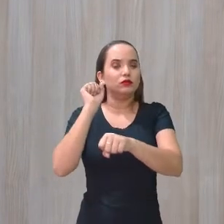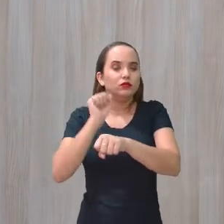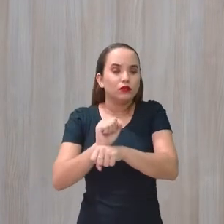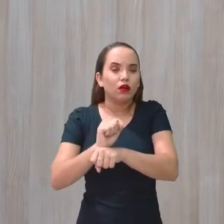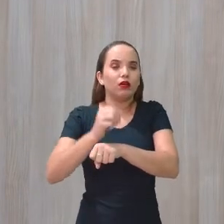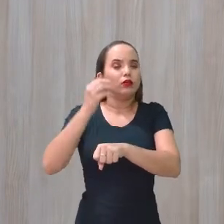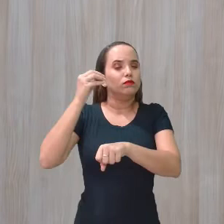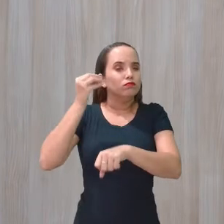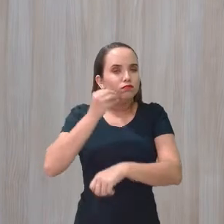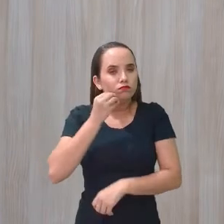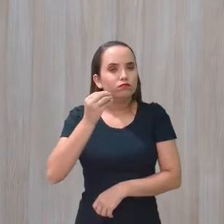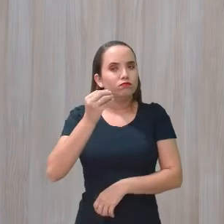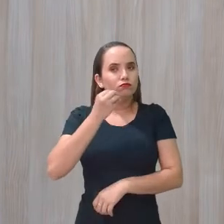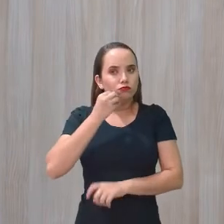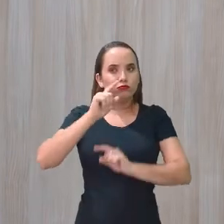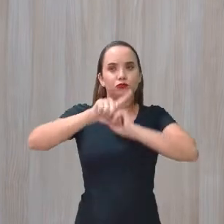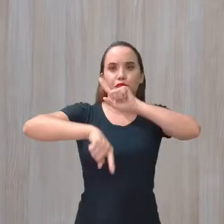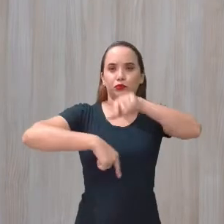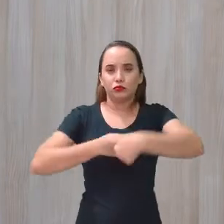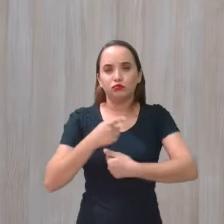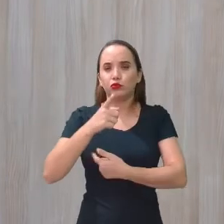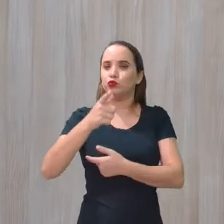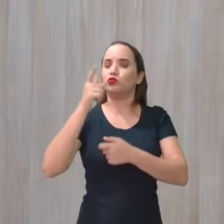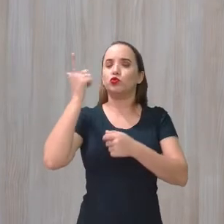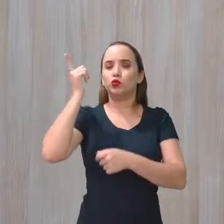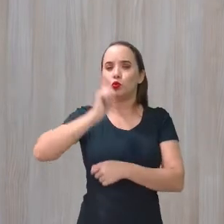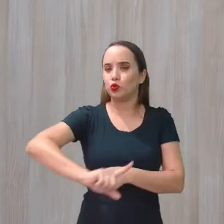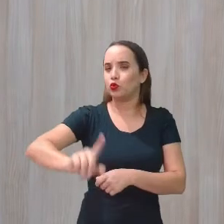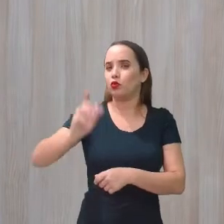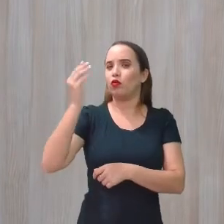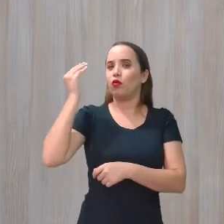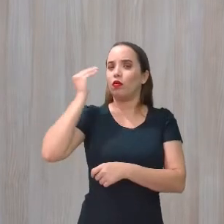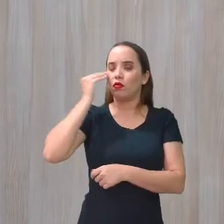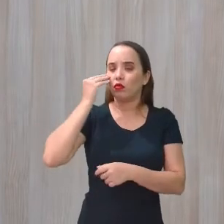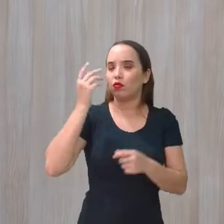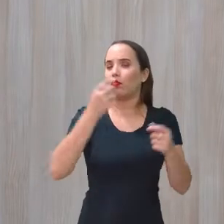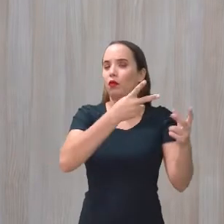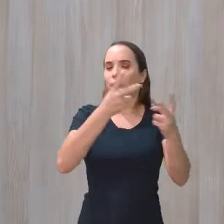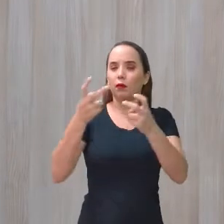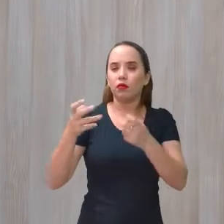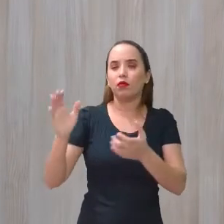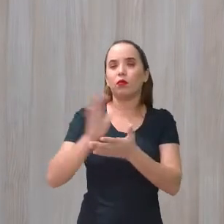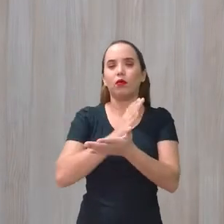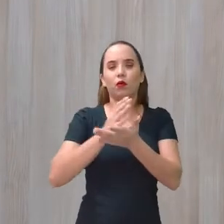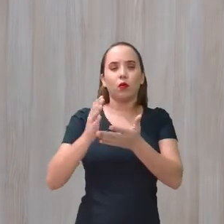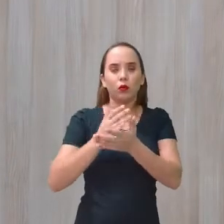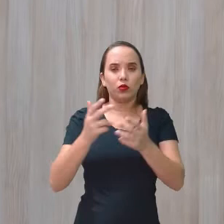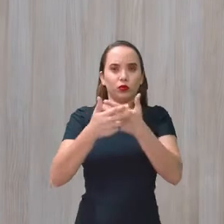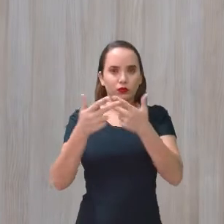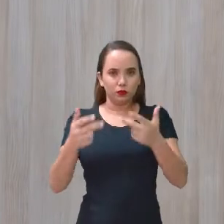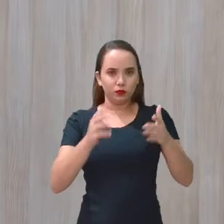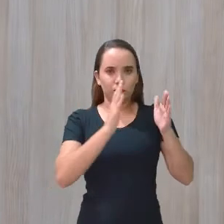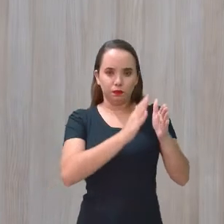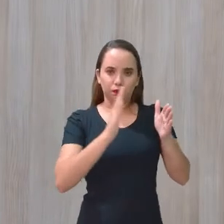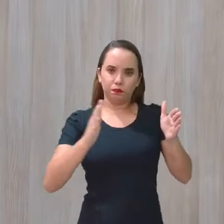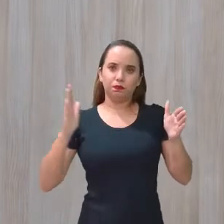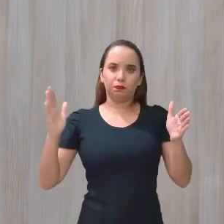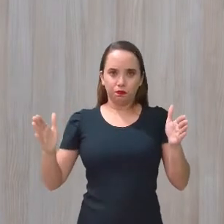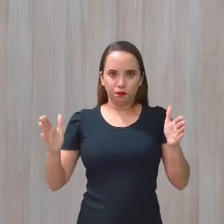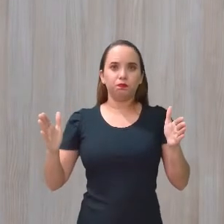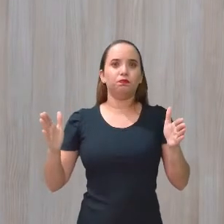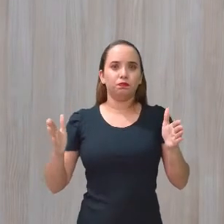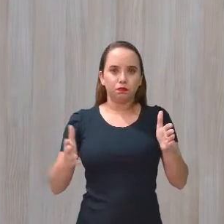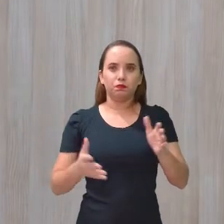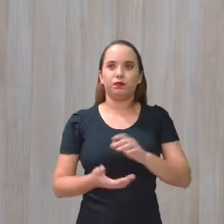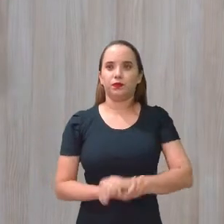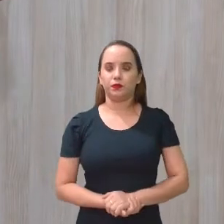começar a perceber alguns padrões, algumas relações que você vai conseguir chegar ao resultado de maneira mais